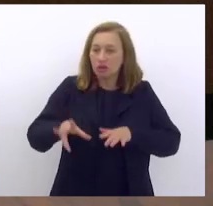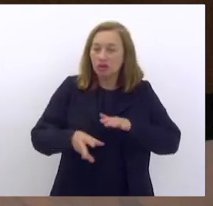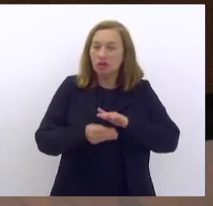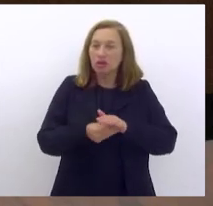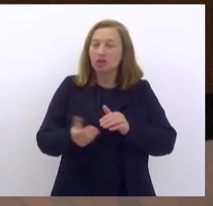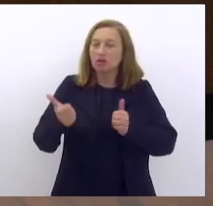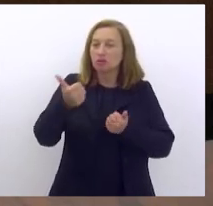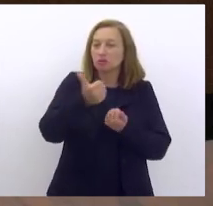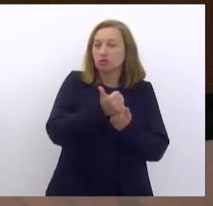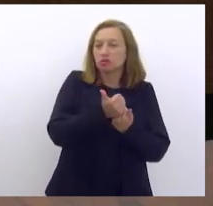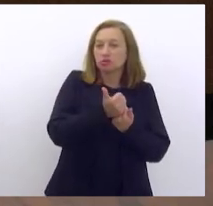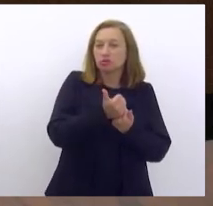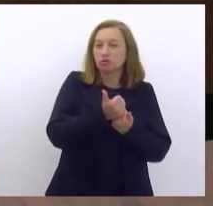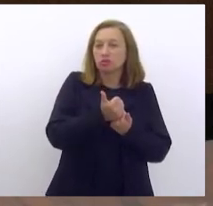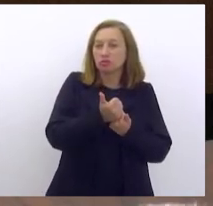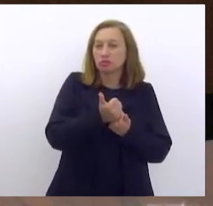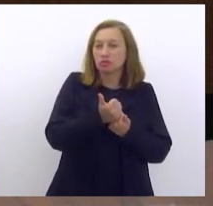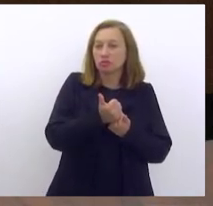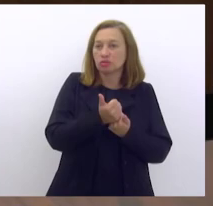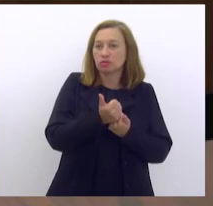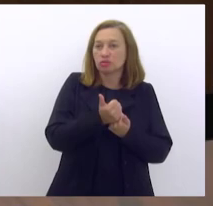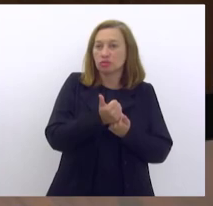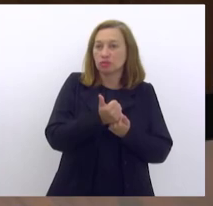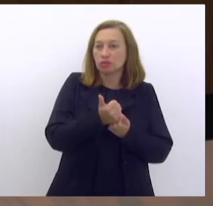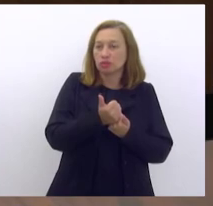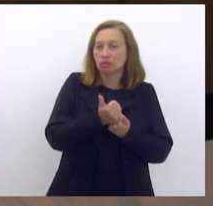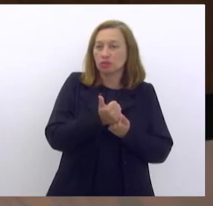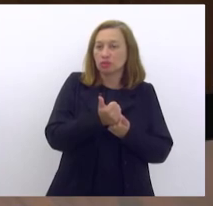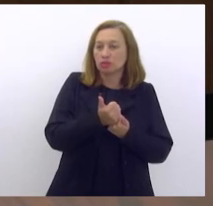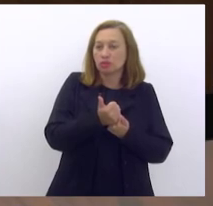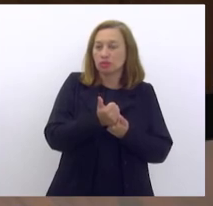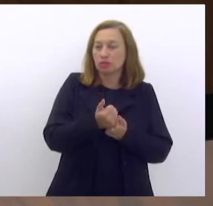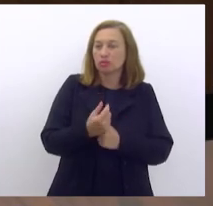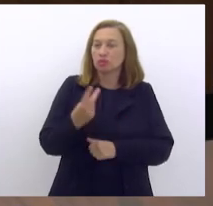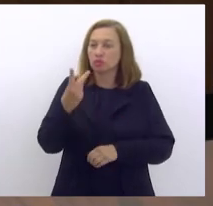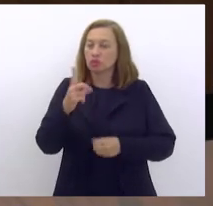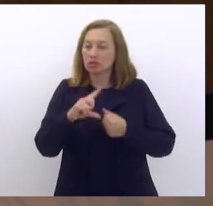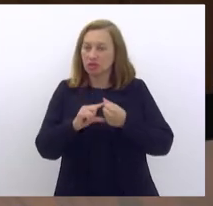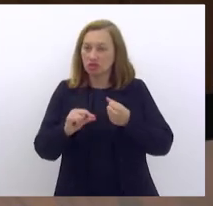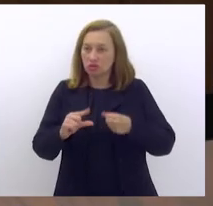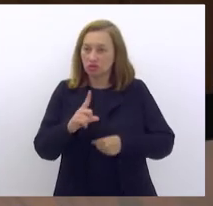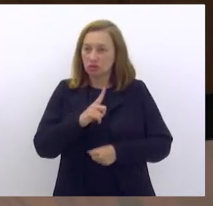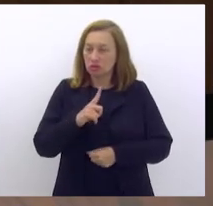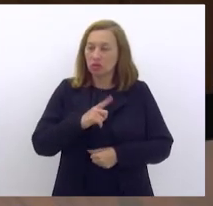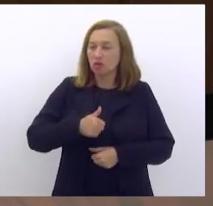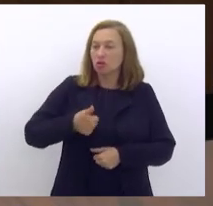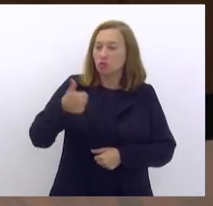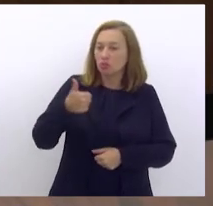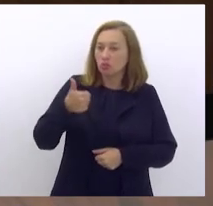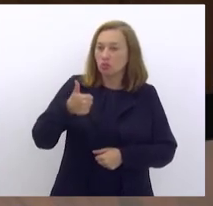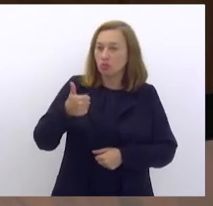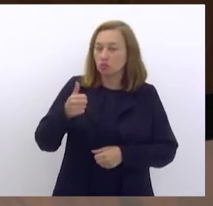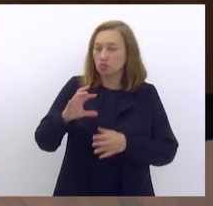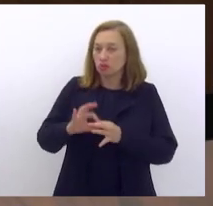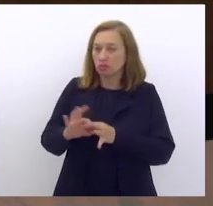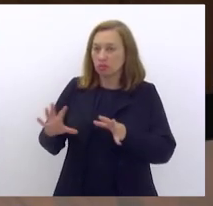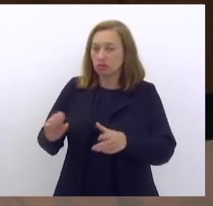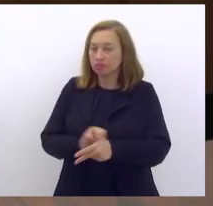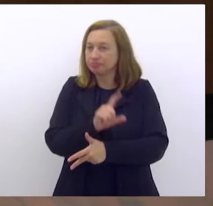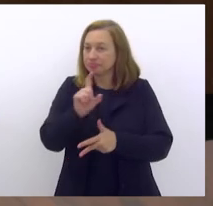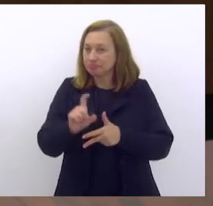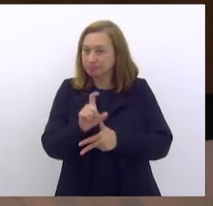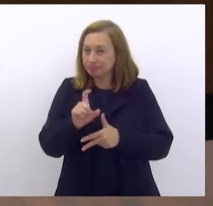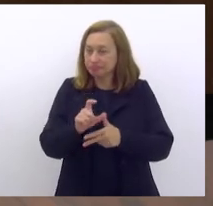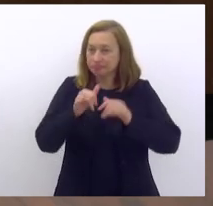substitutivo passa a ter 2 artigos, autorizando o Poder Executivo